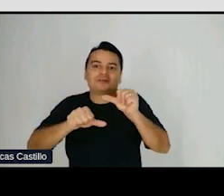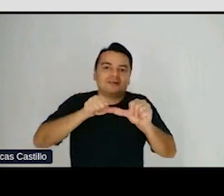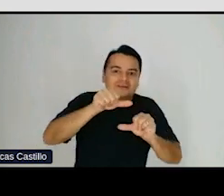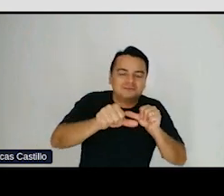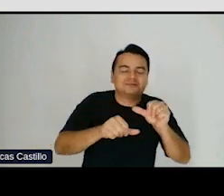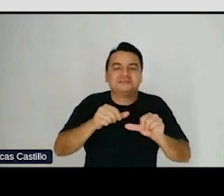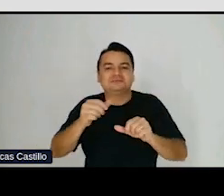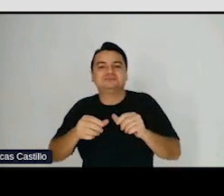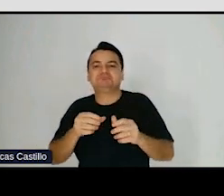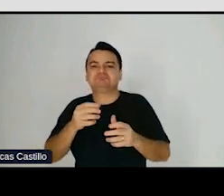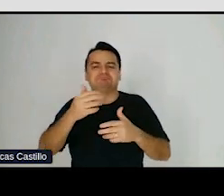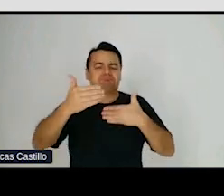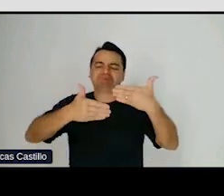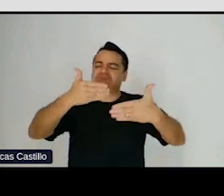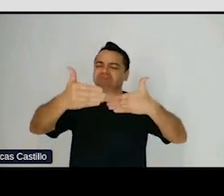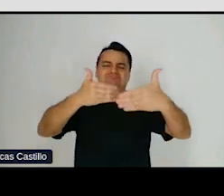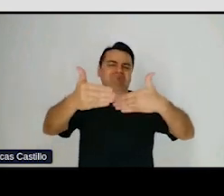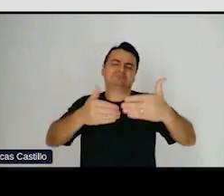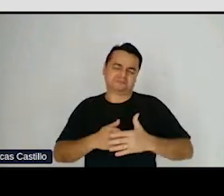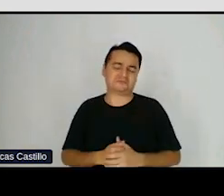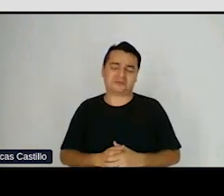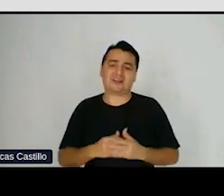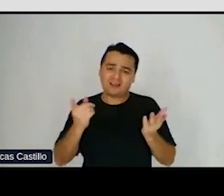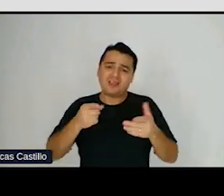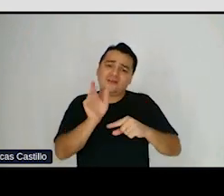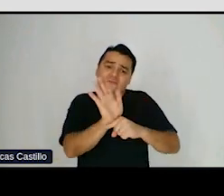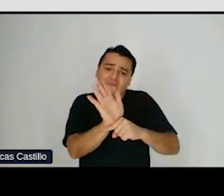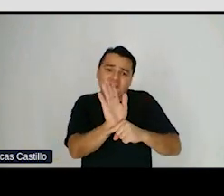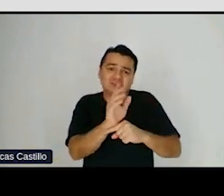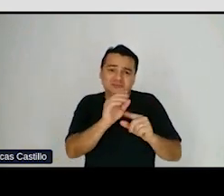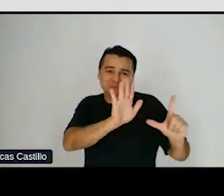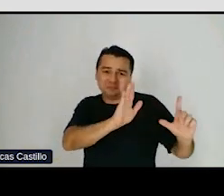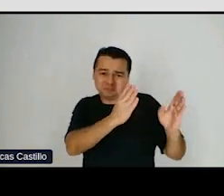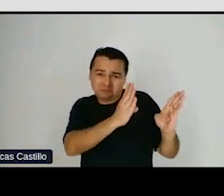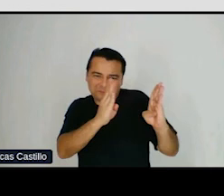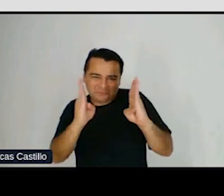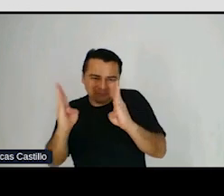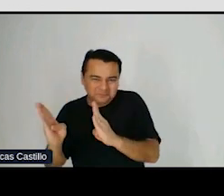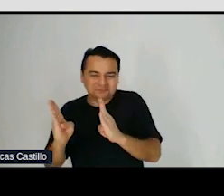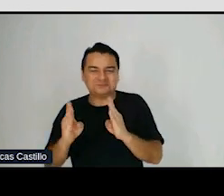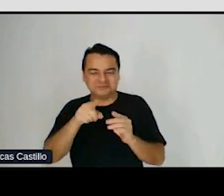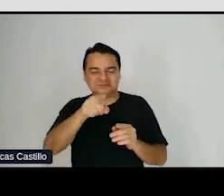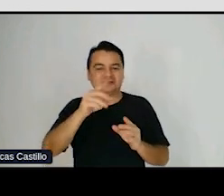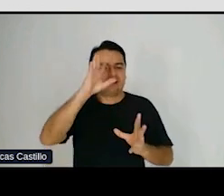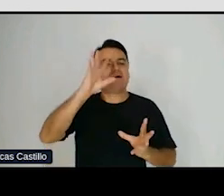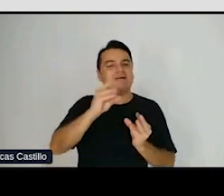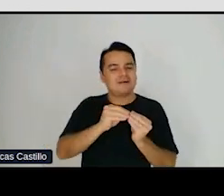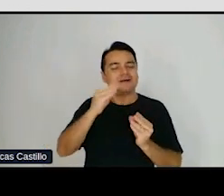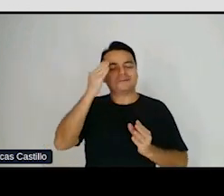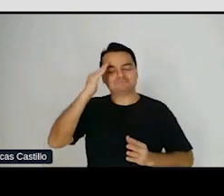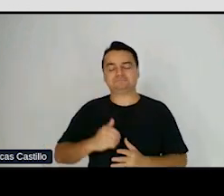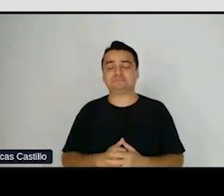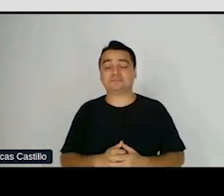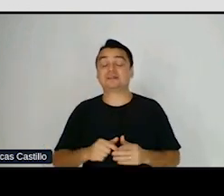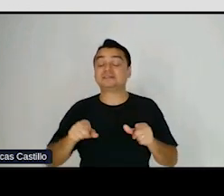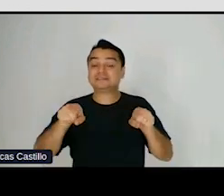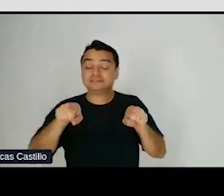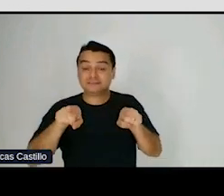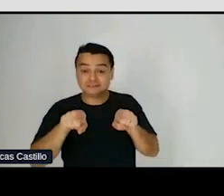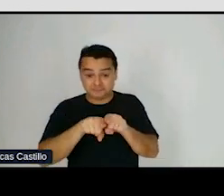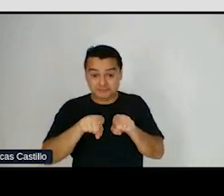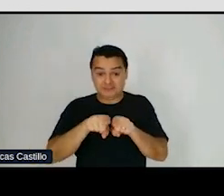né, então eu acho que é bem o que o vídeo também remete, né. E a referência que a gente